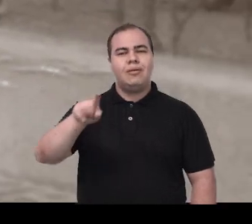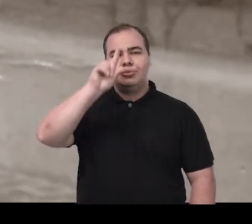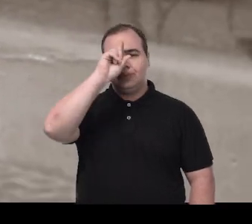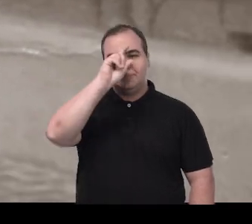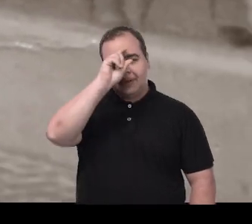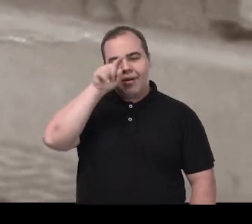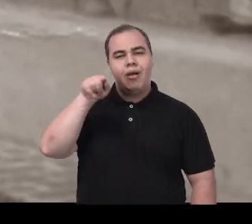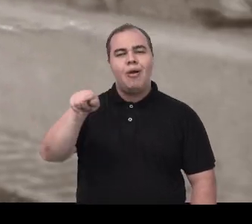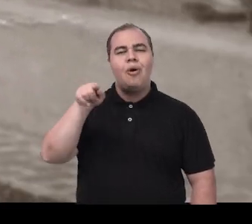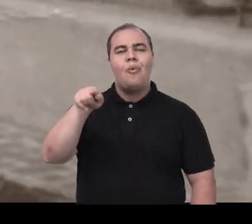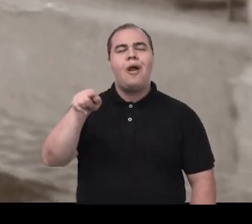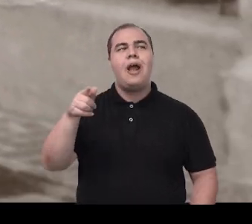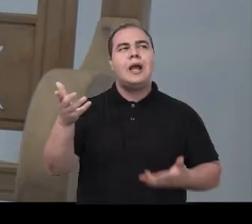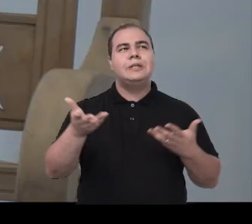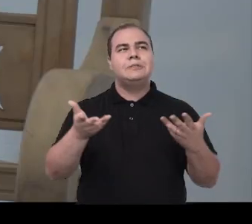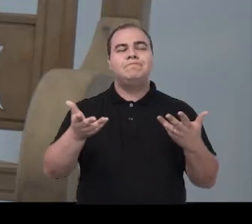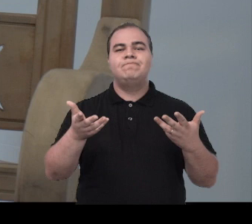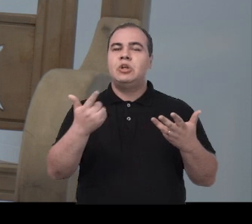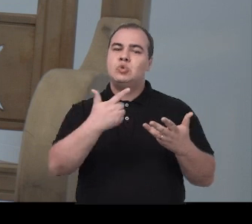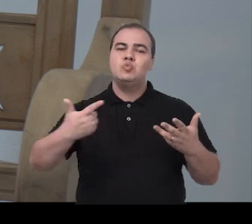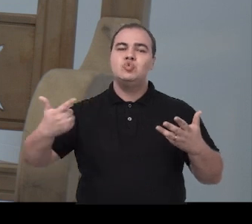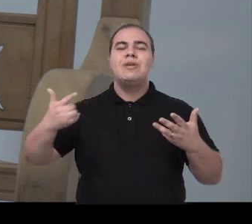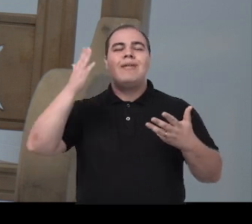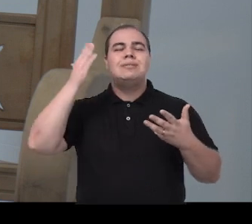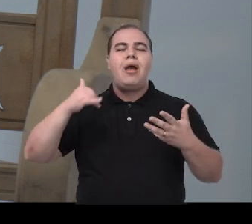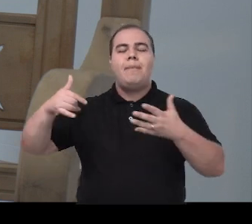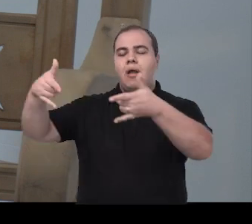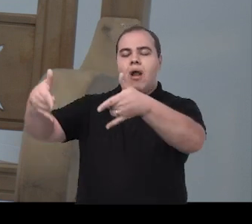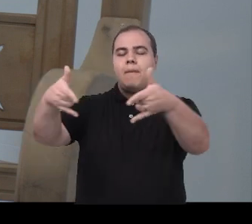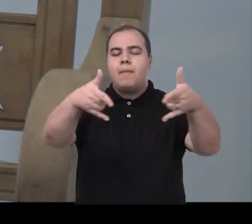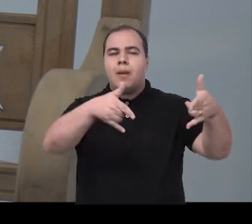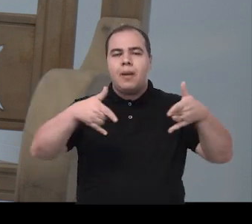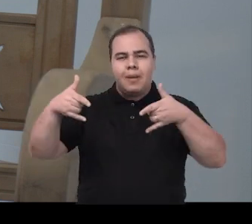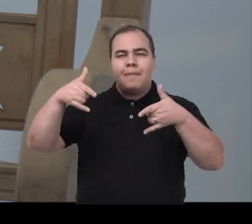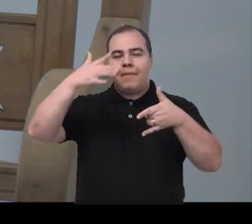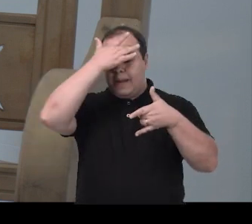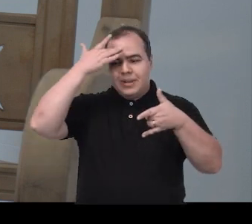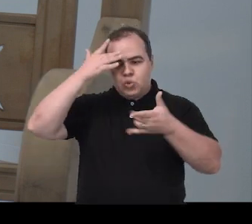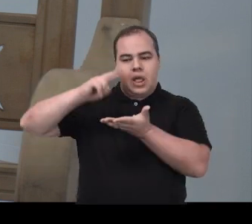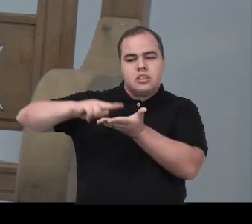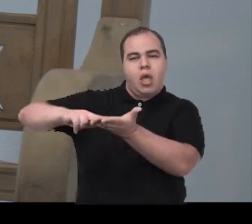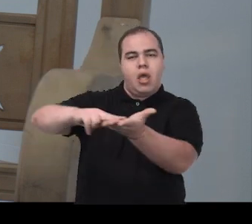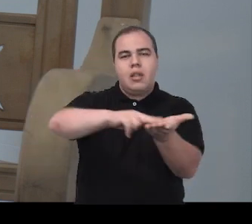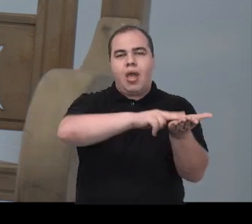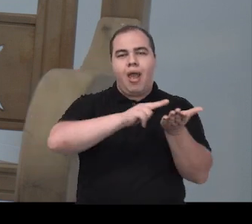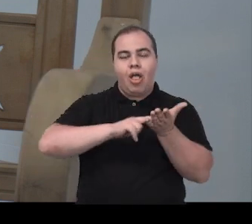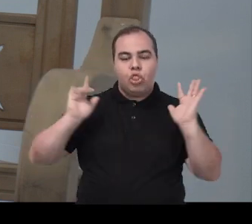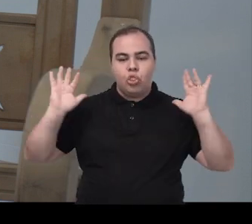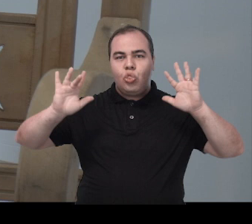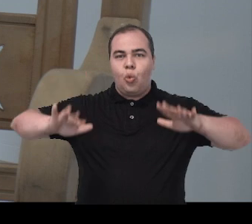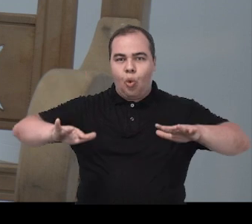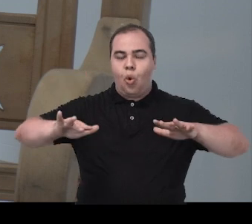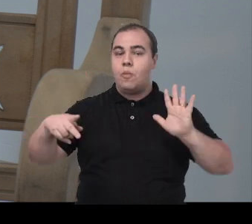esse hospital ele não tinha leito suficiente para... Luiz Gasparim, supervisor